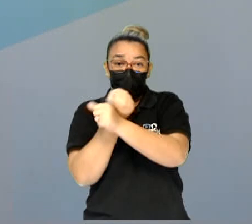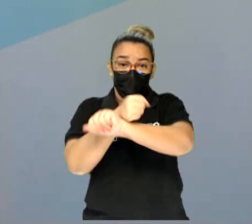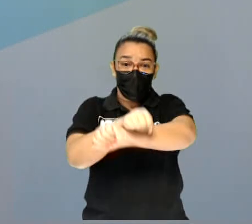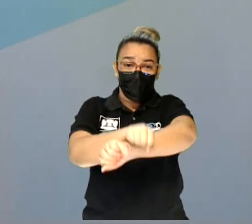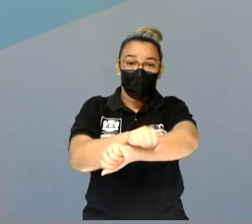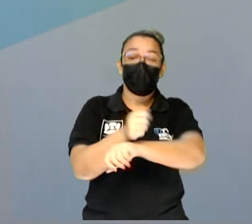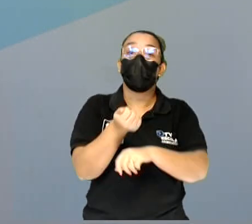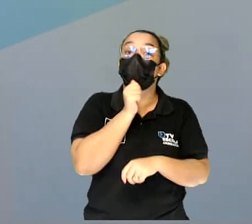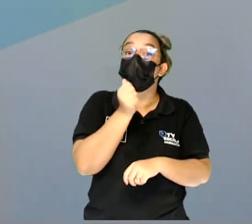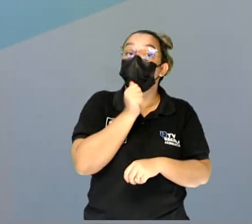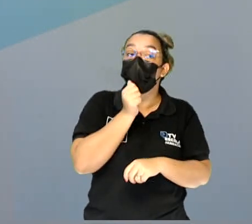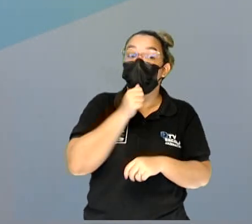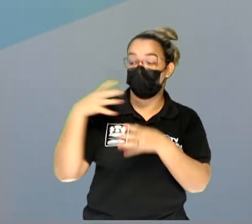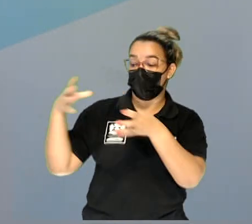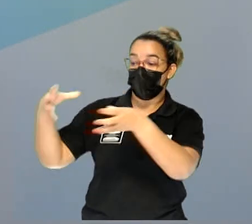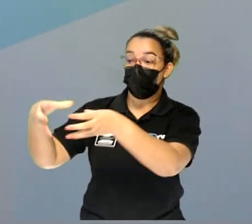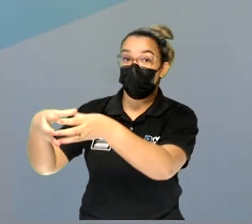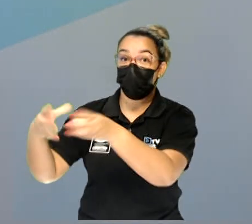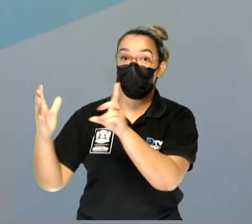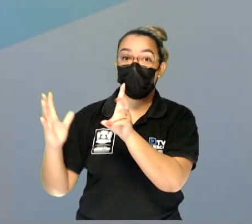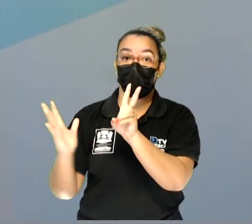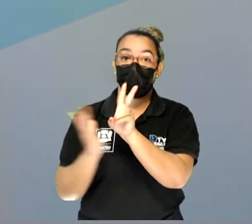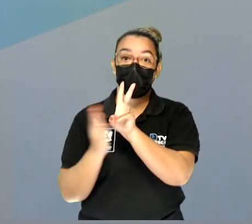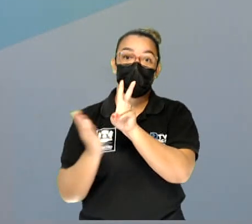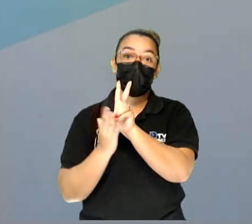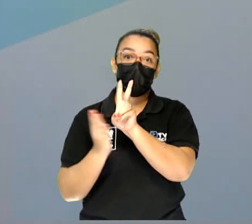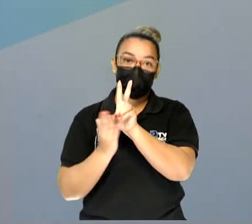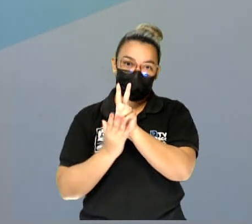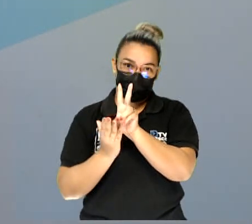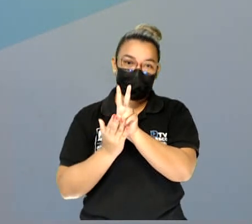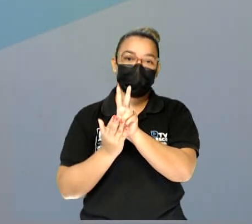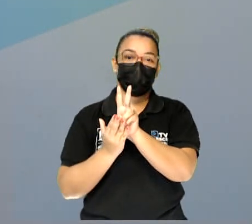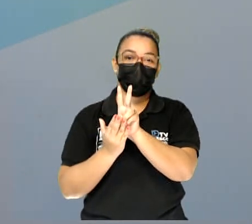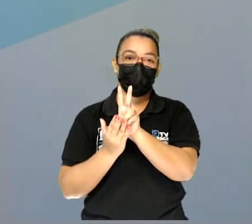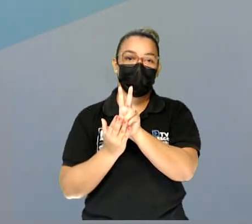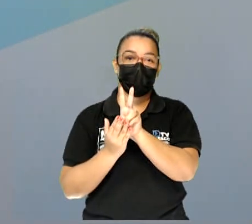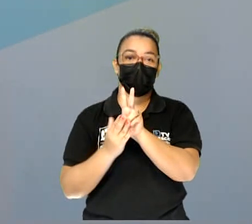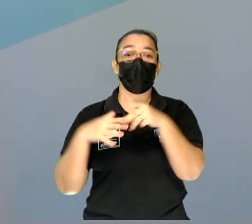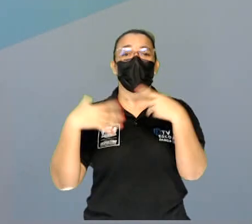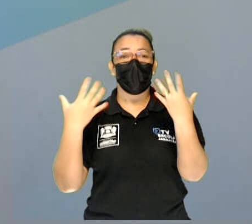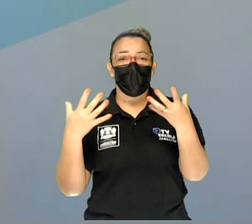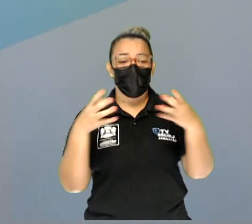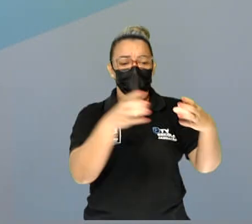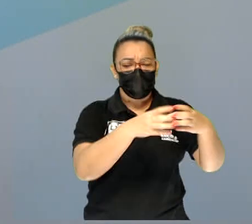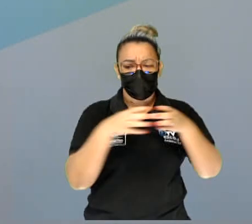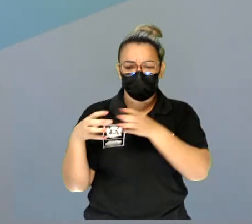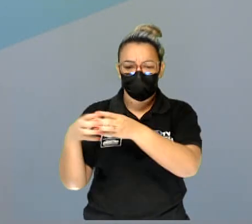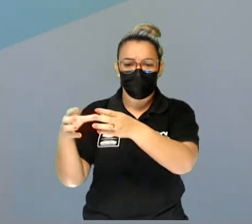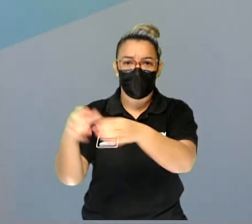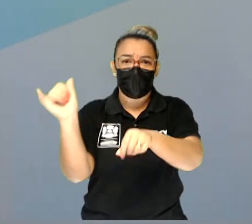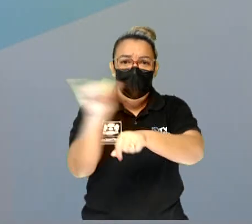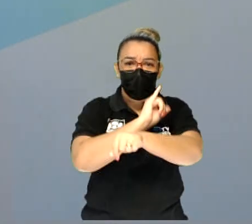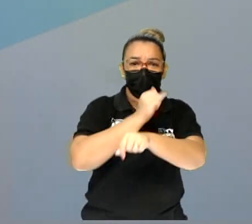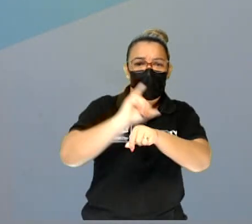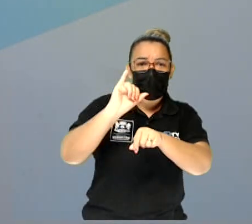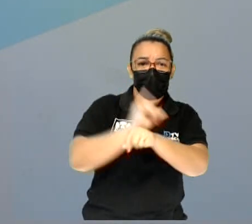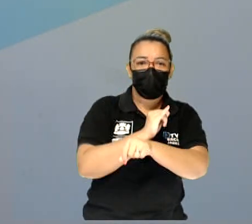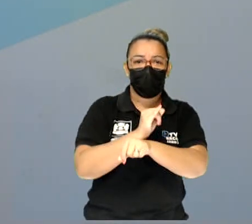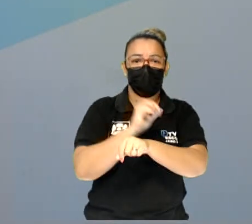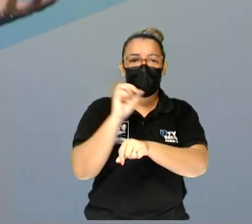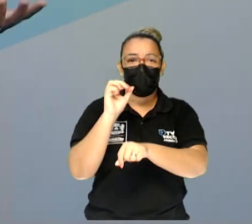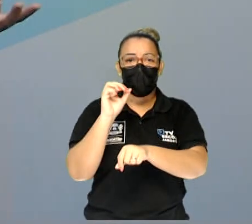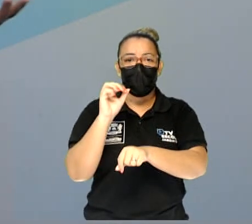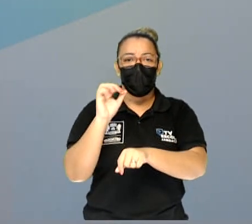e os indígenas, representantes dos indígenas. Então, em termos de estratégia militar, costumamos chamar